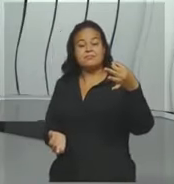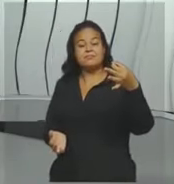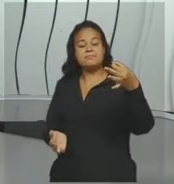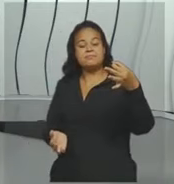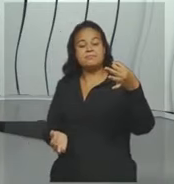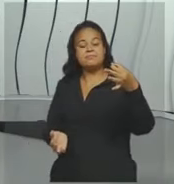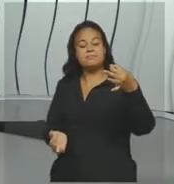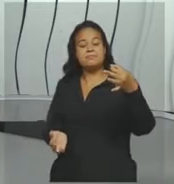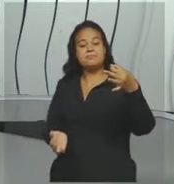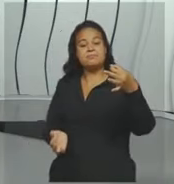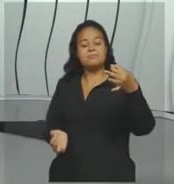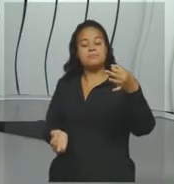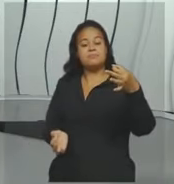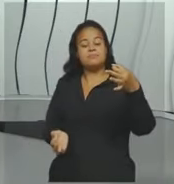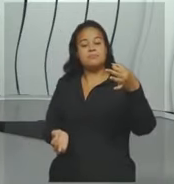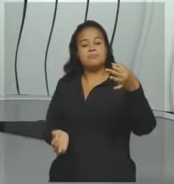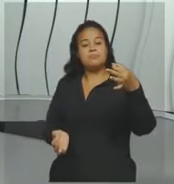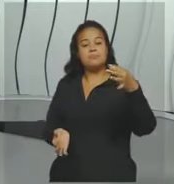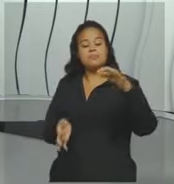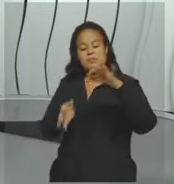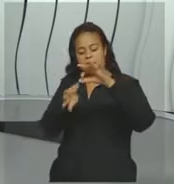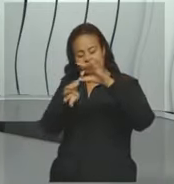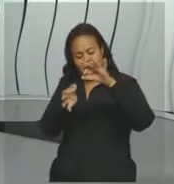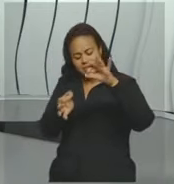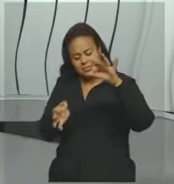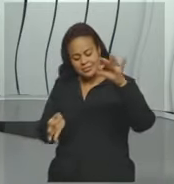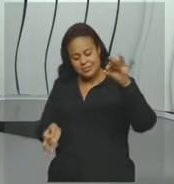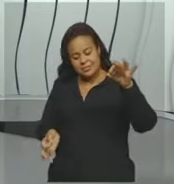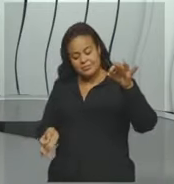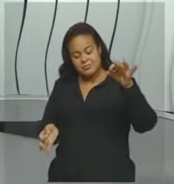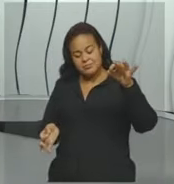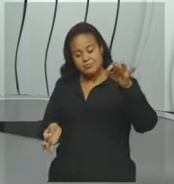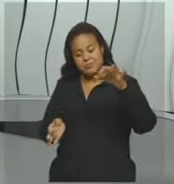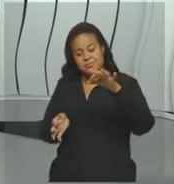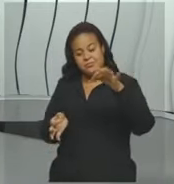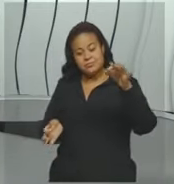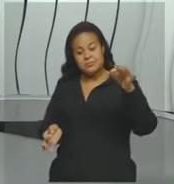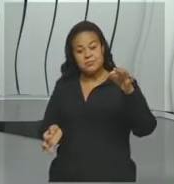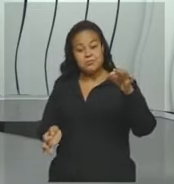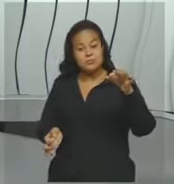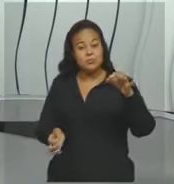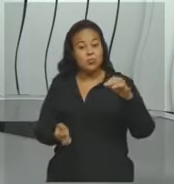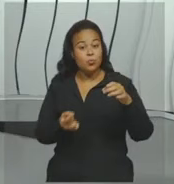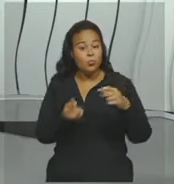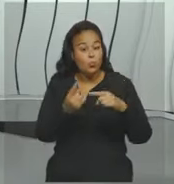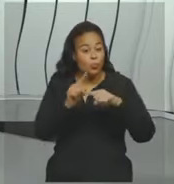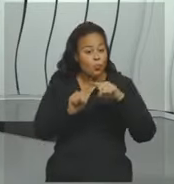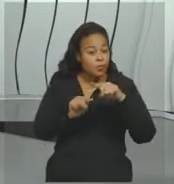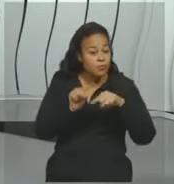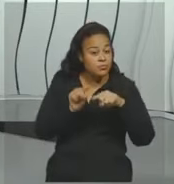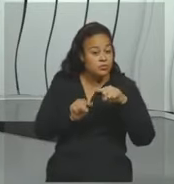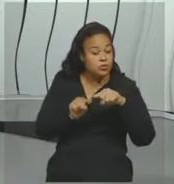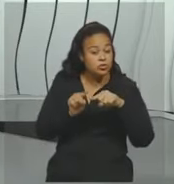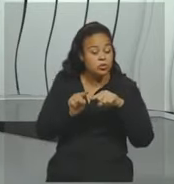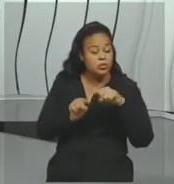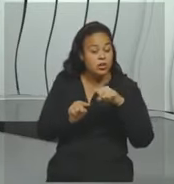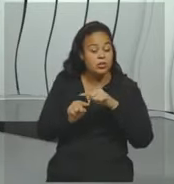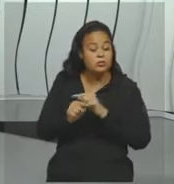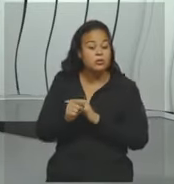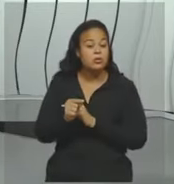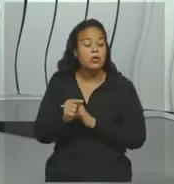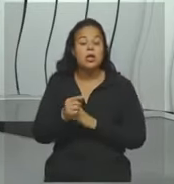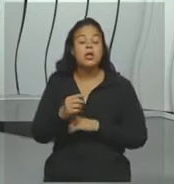o plano inclinado mais simples possível é formado por uma única peça que não possui nenhuma